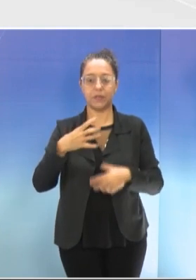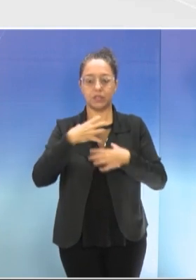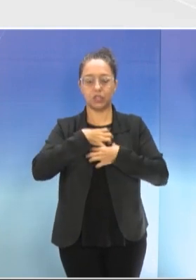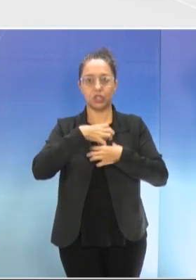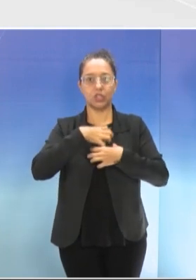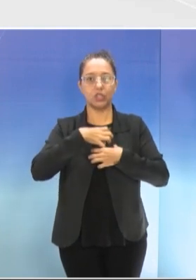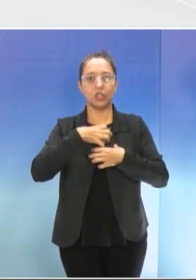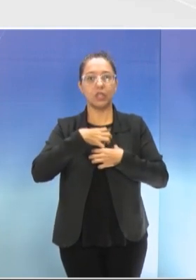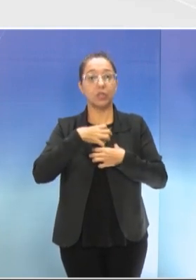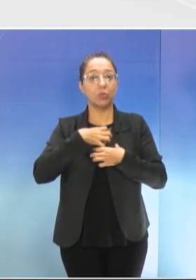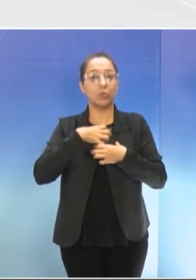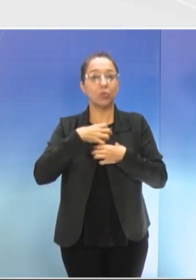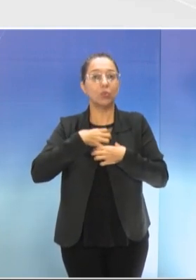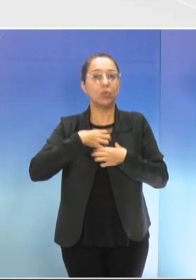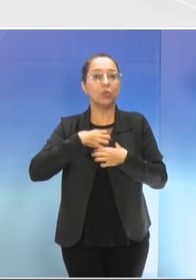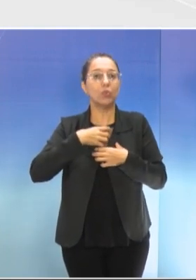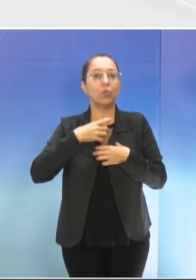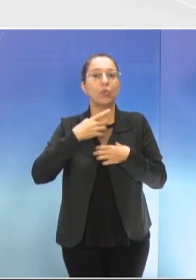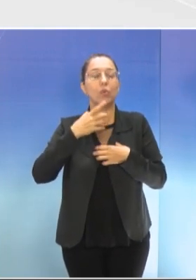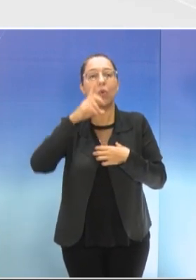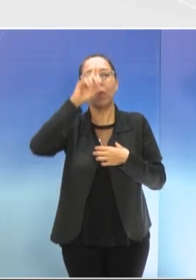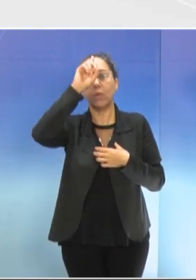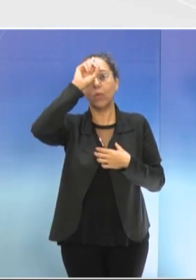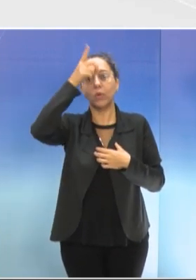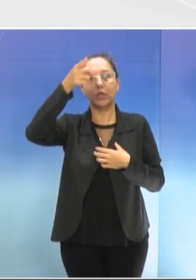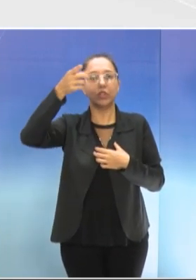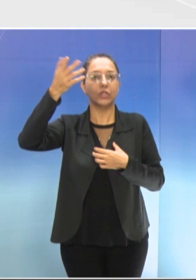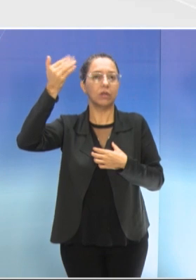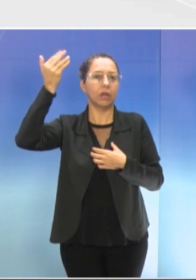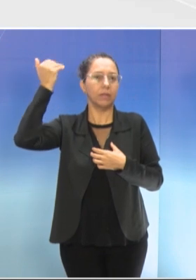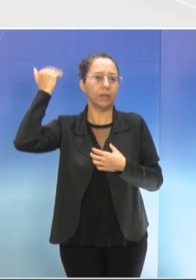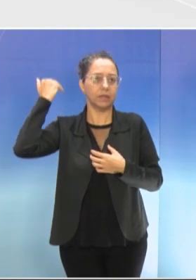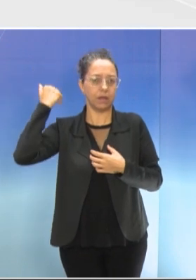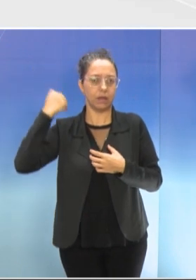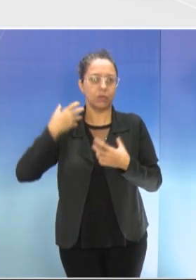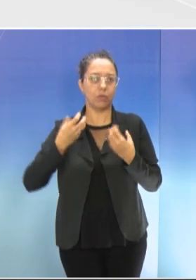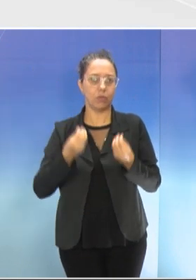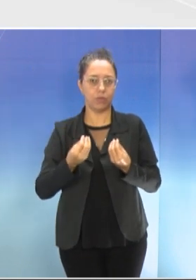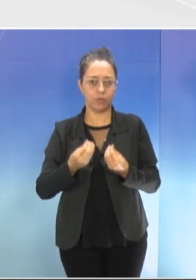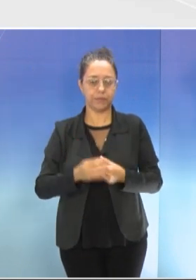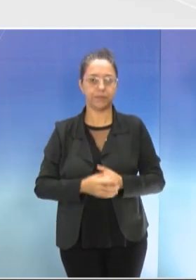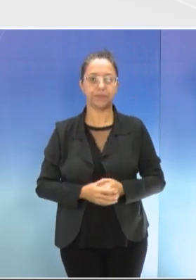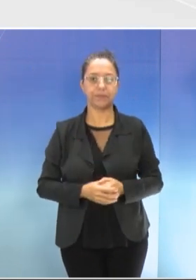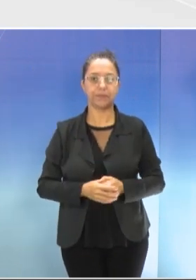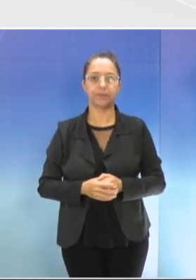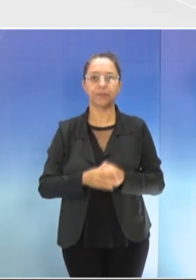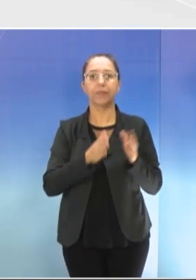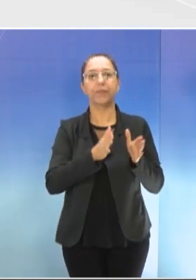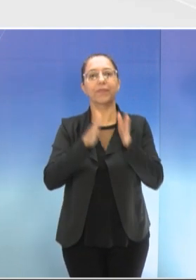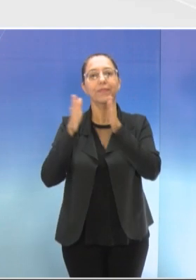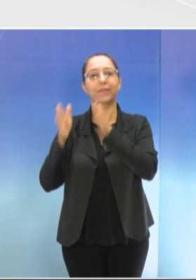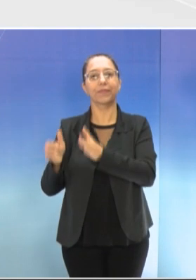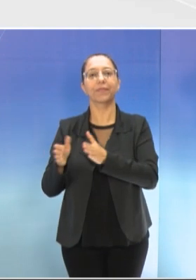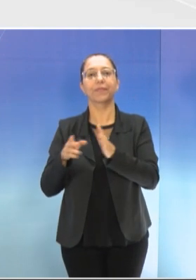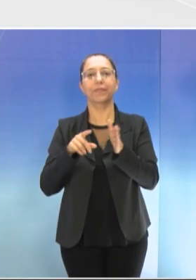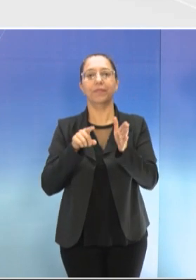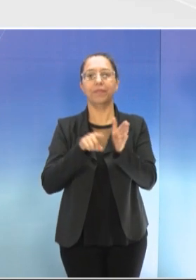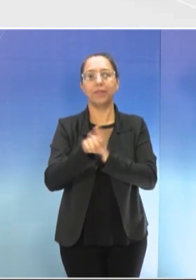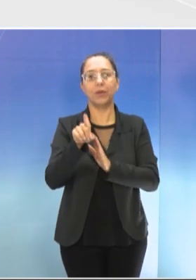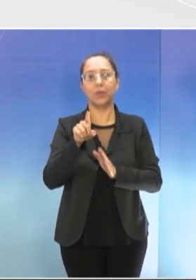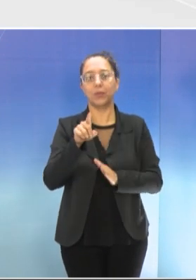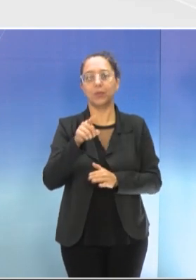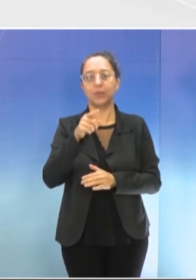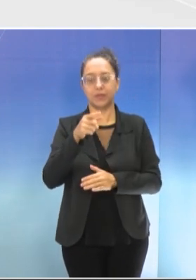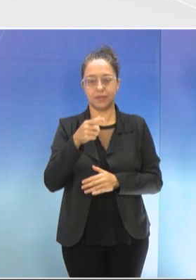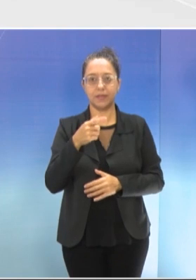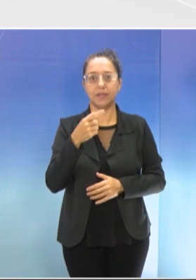condição original, ou conhecido também como estado de natureza. Vamos então à próxima questão. A